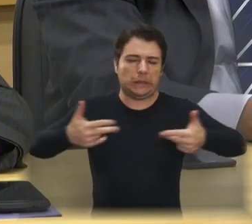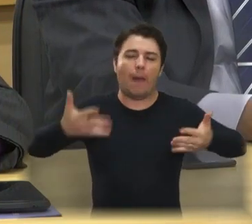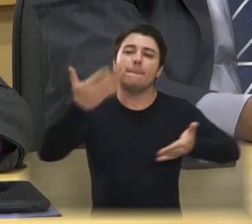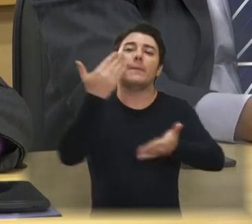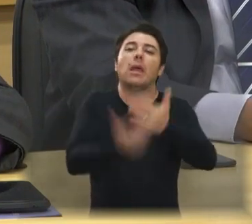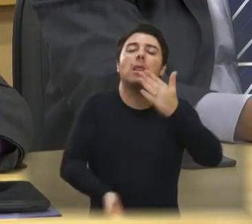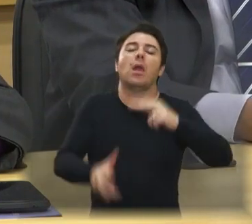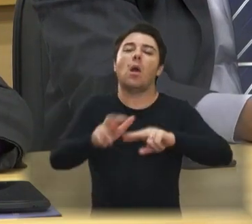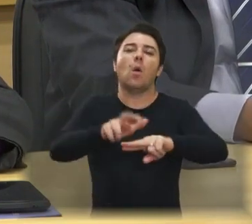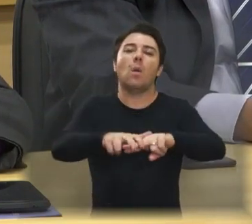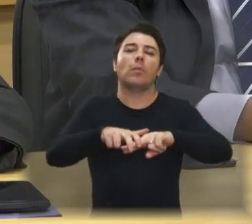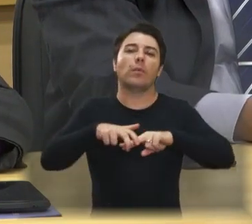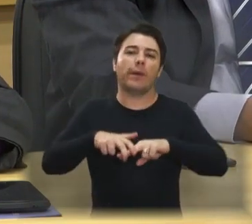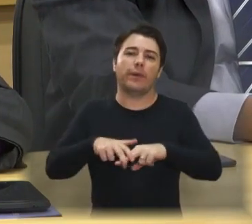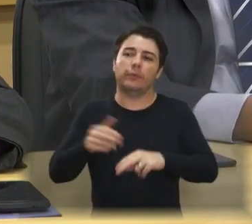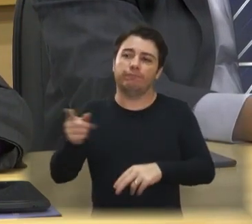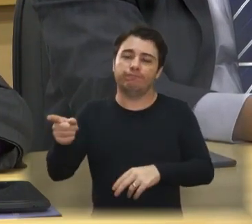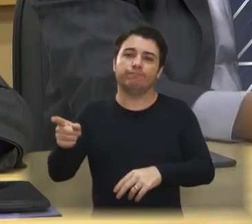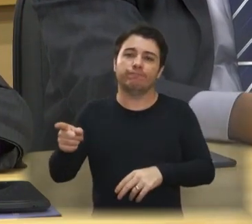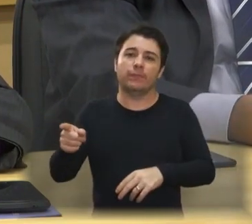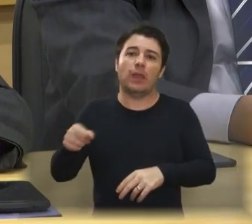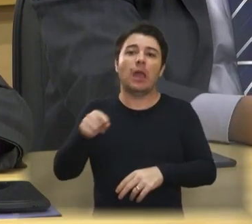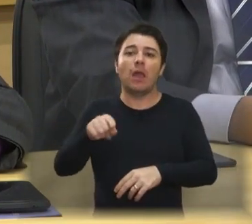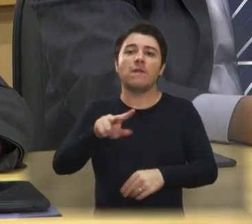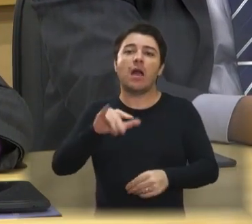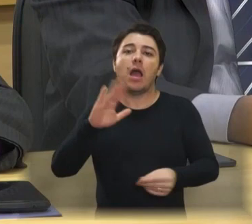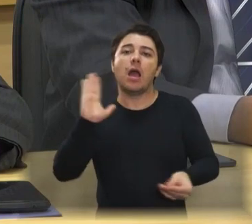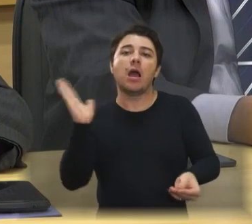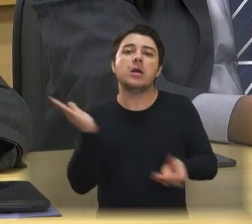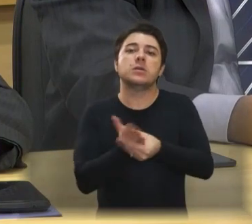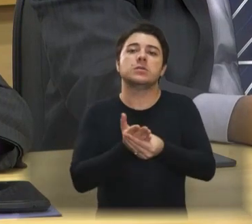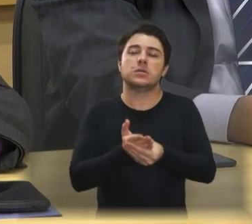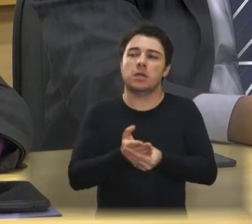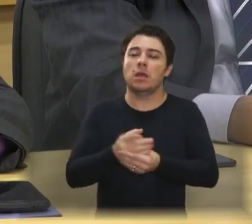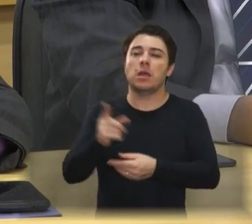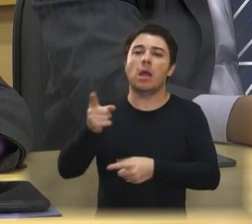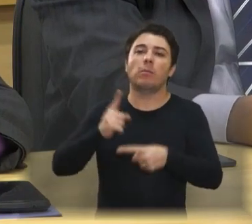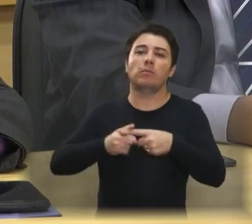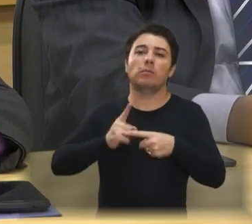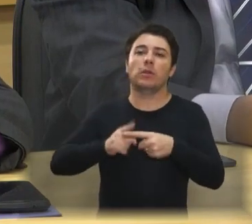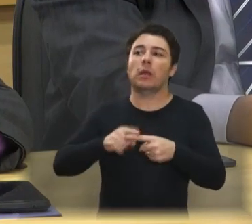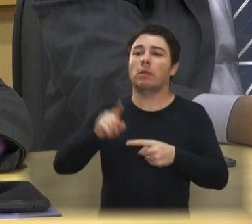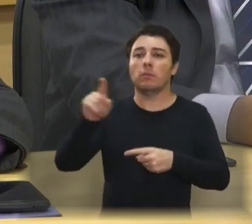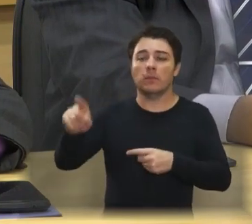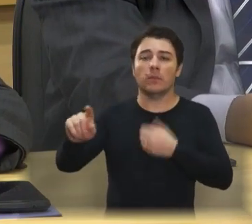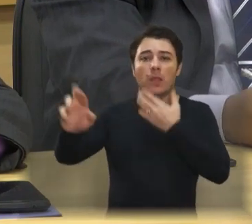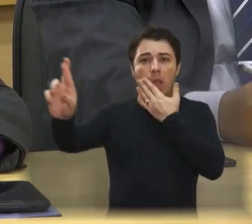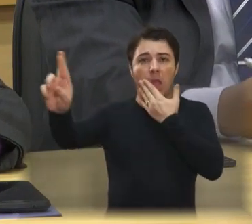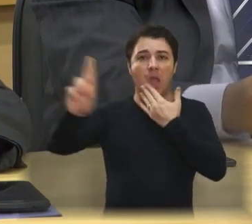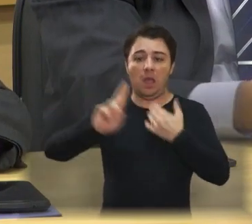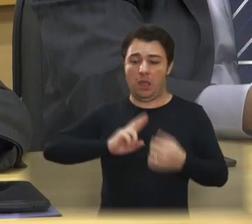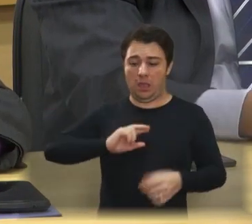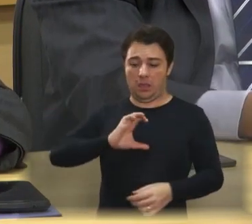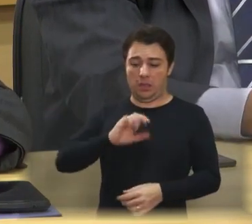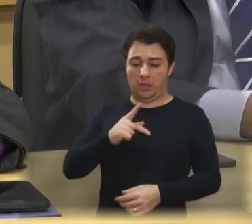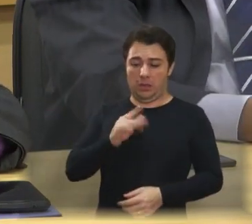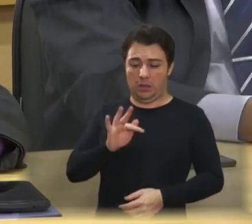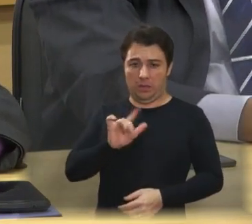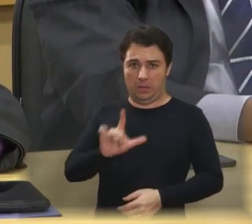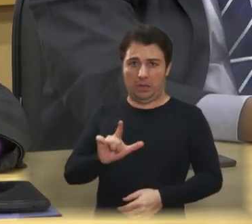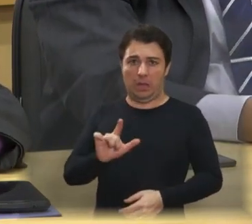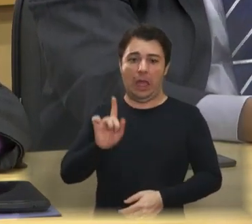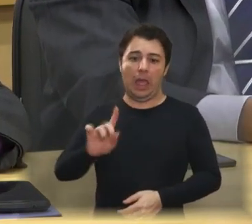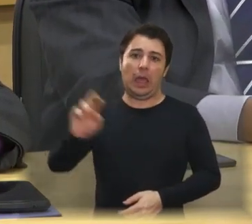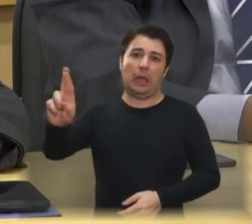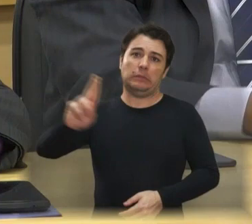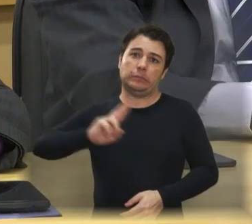né enfim e ter que se socorrer justamente de processos judiciais porque as respostas que vem da CPFL São